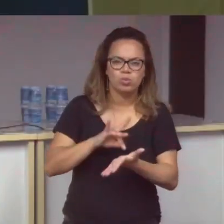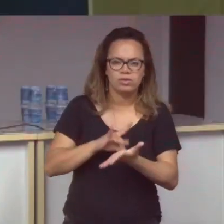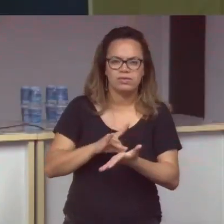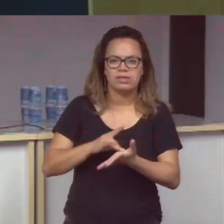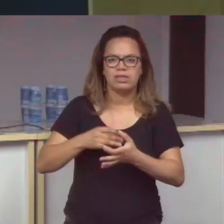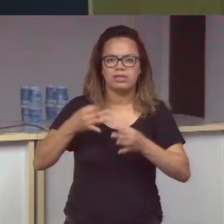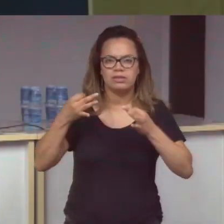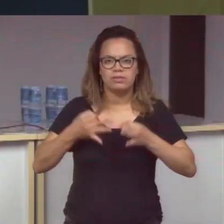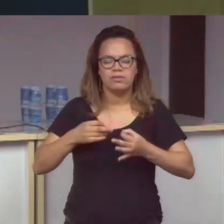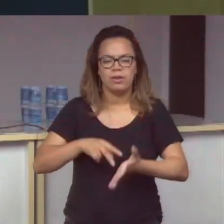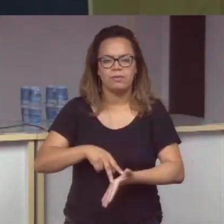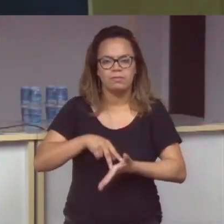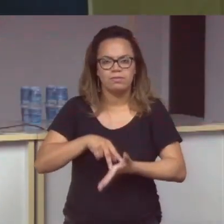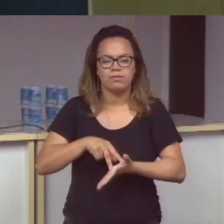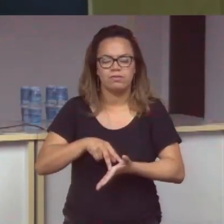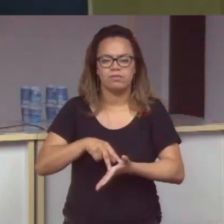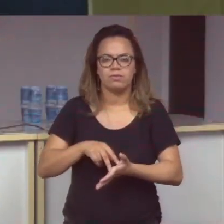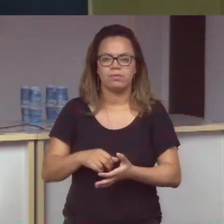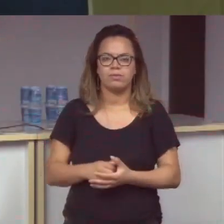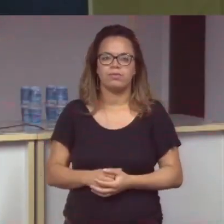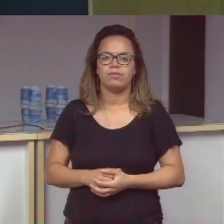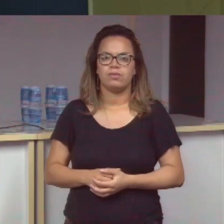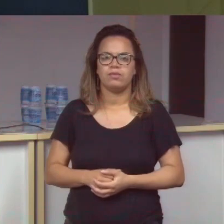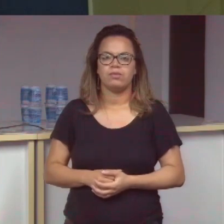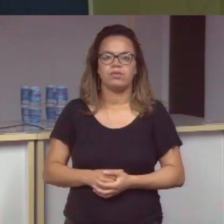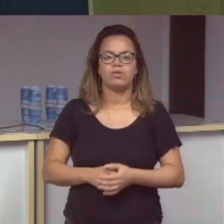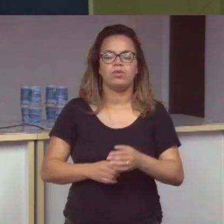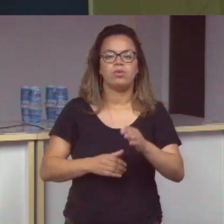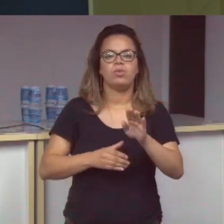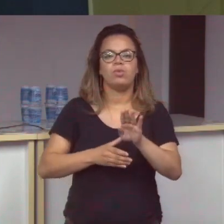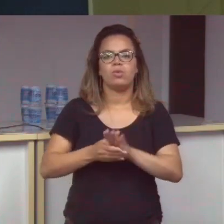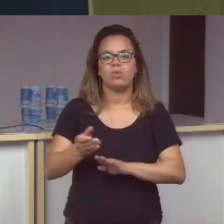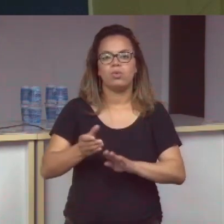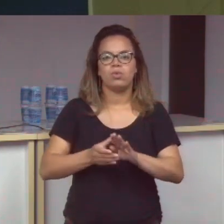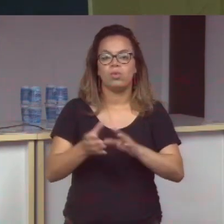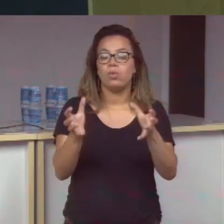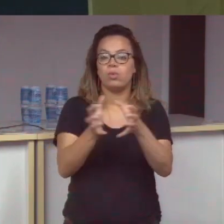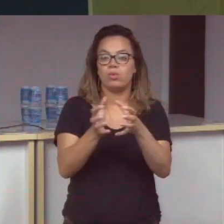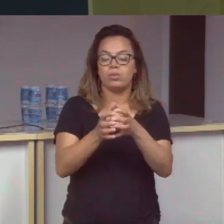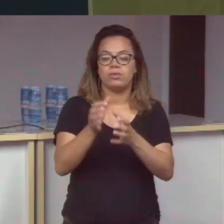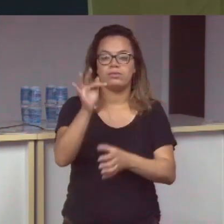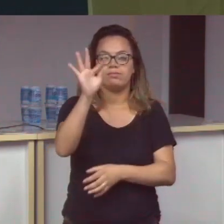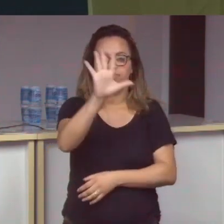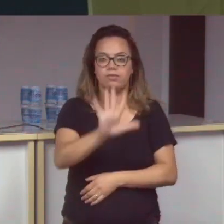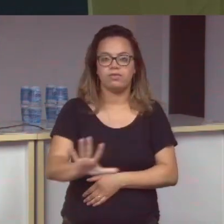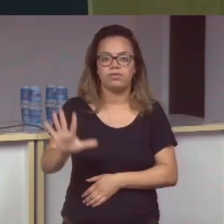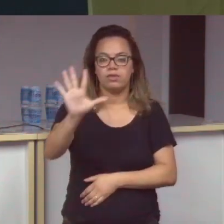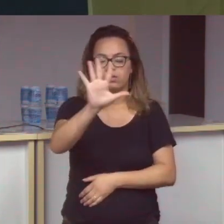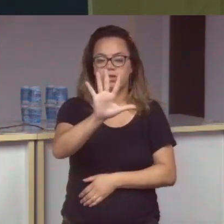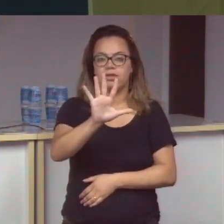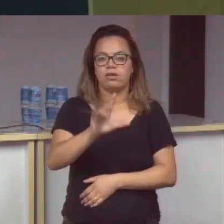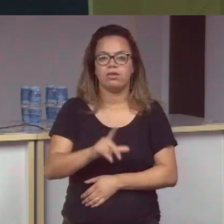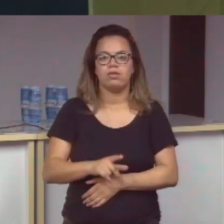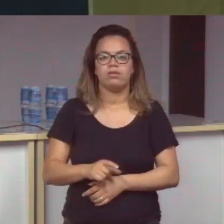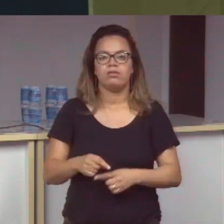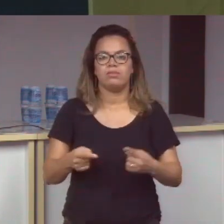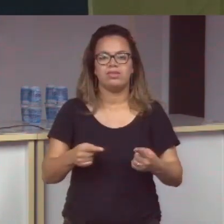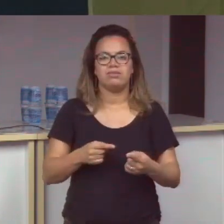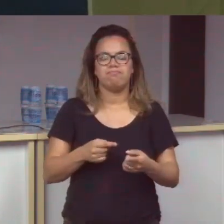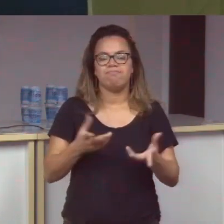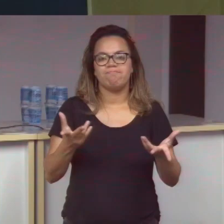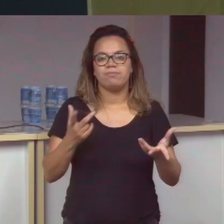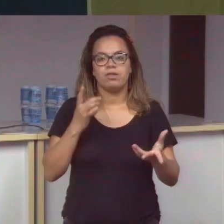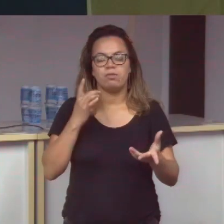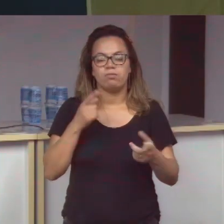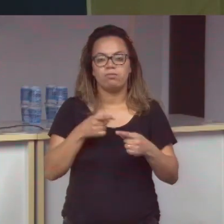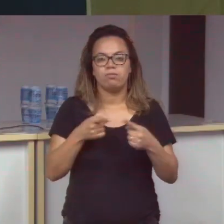esta área no Conselho Federal, mas não foi adiante, questões várias. A nossa